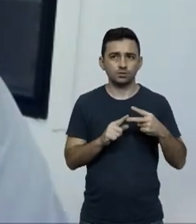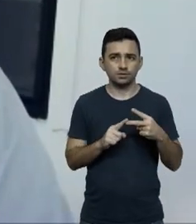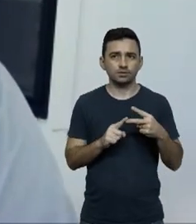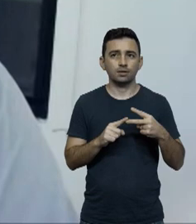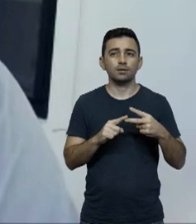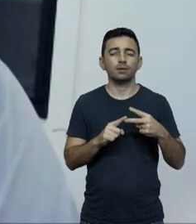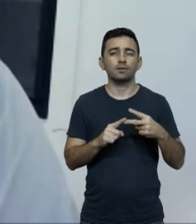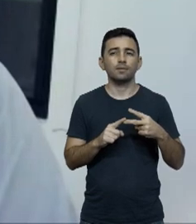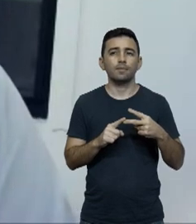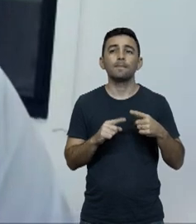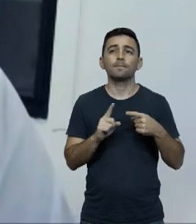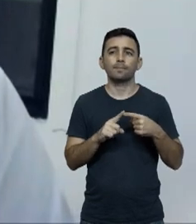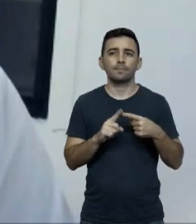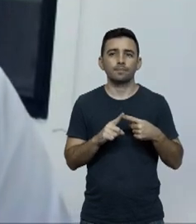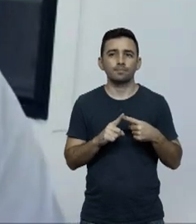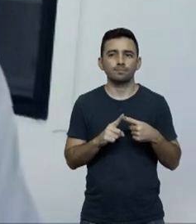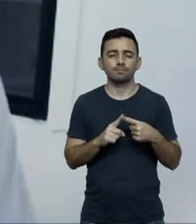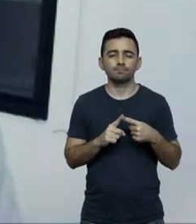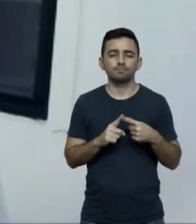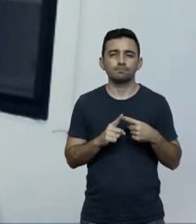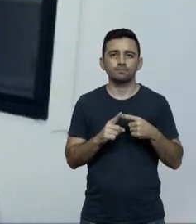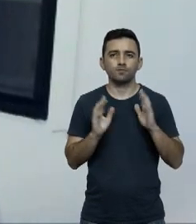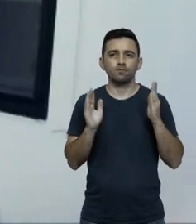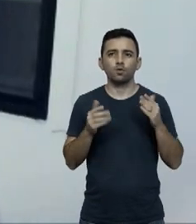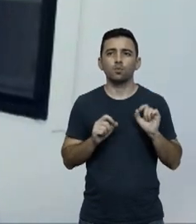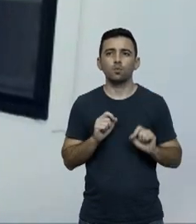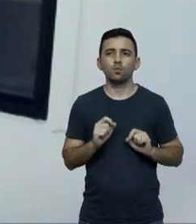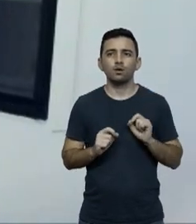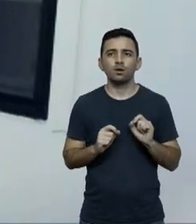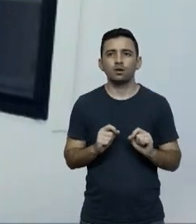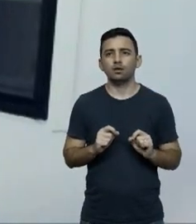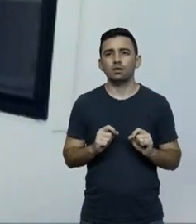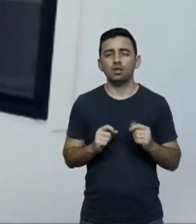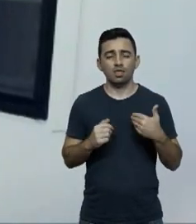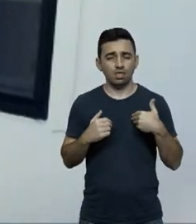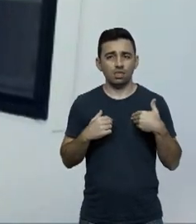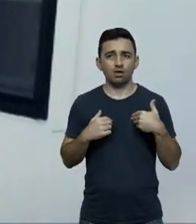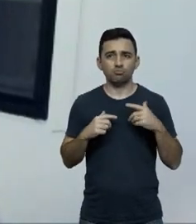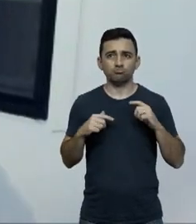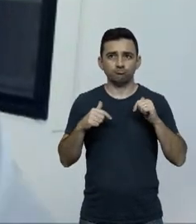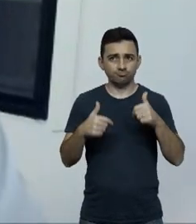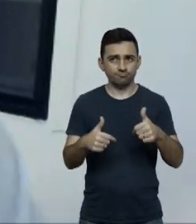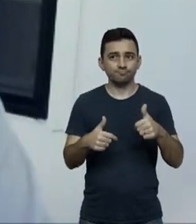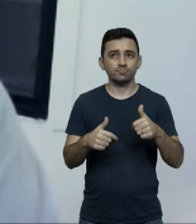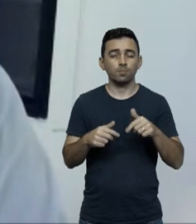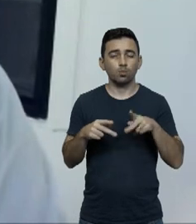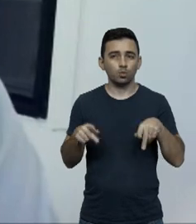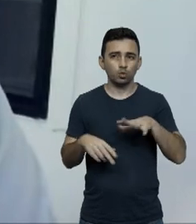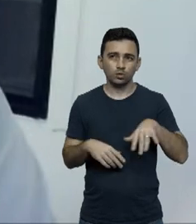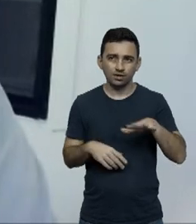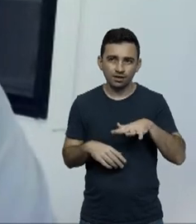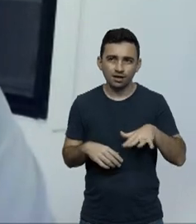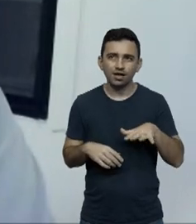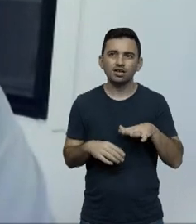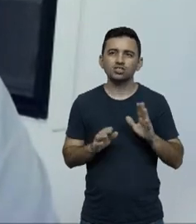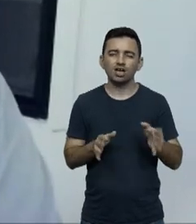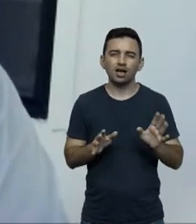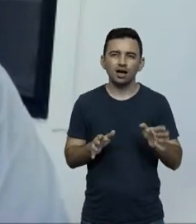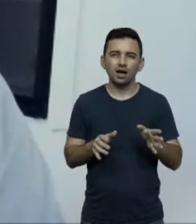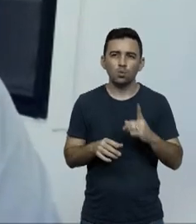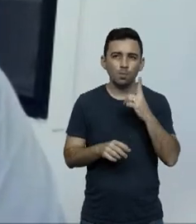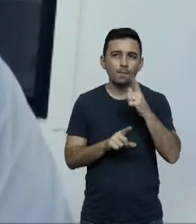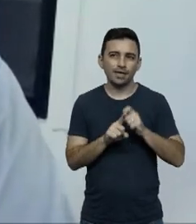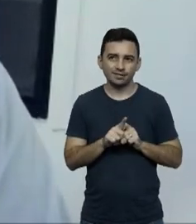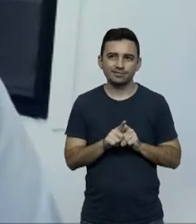especificamente com relação inicialmente quer dizer que estou à frente da promotoria vai completar agora o mês a promotoria da moralidade que